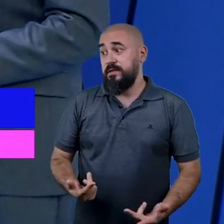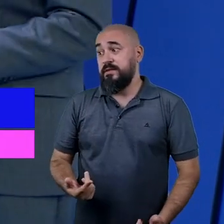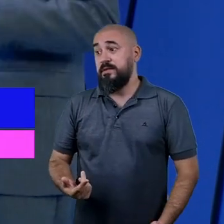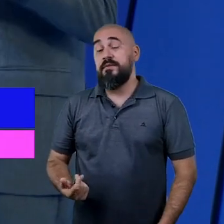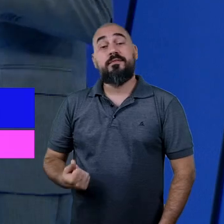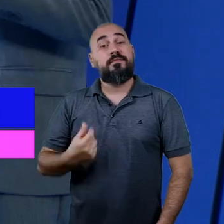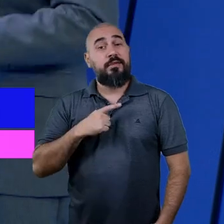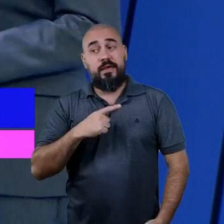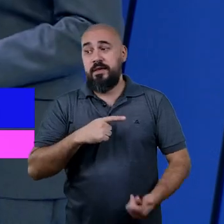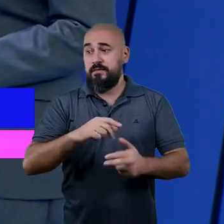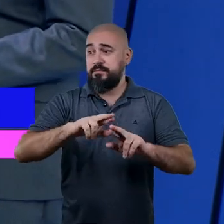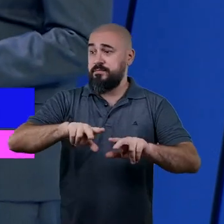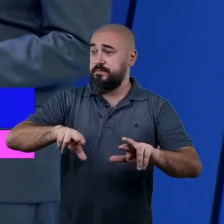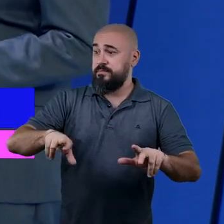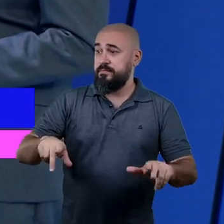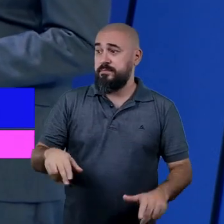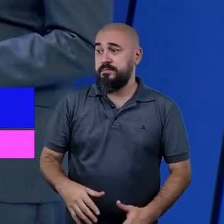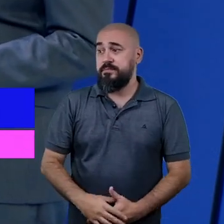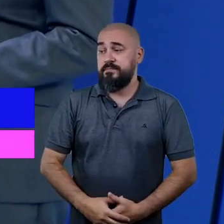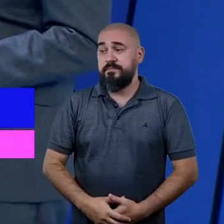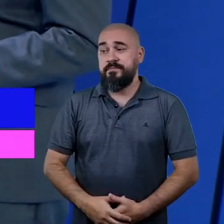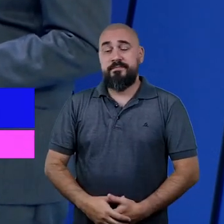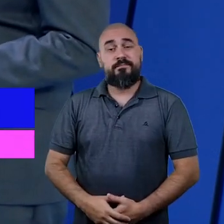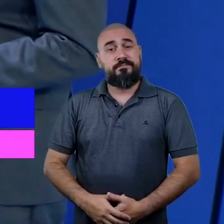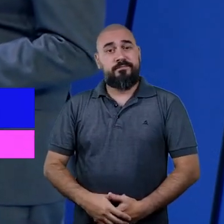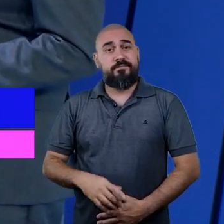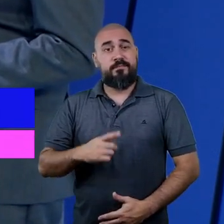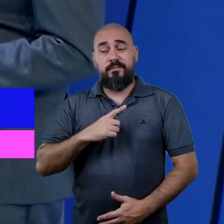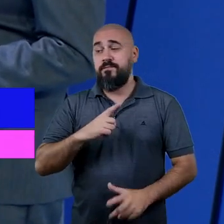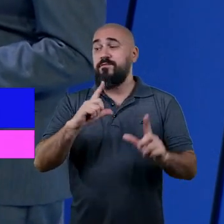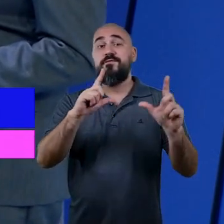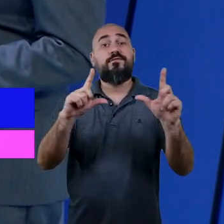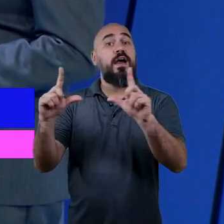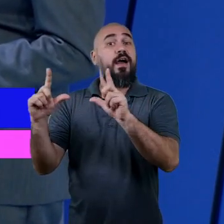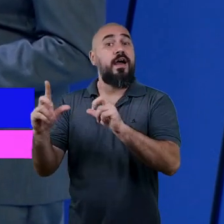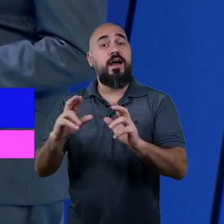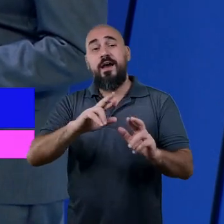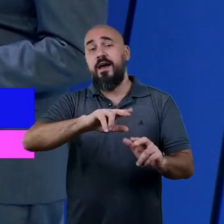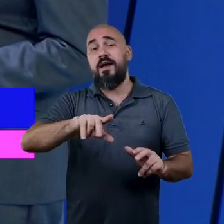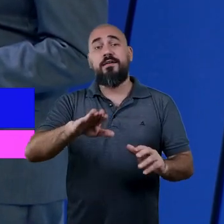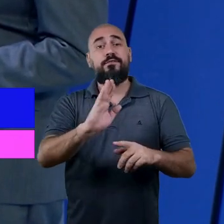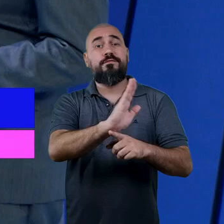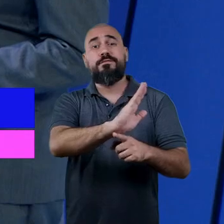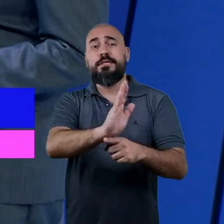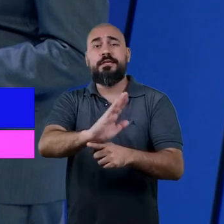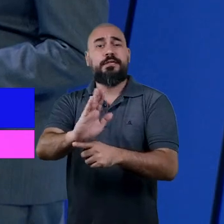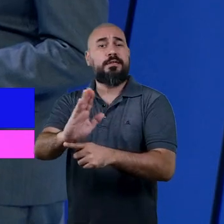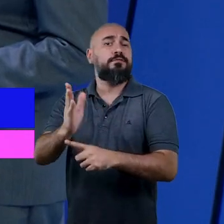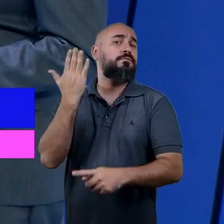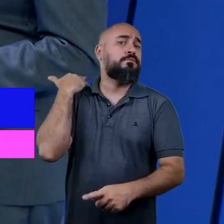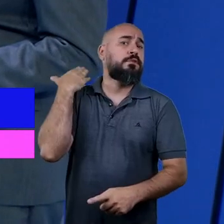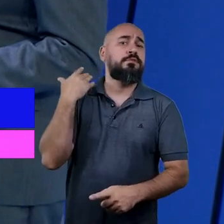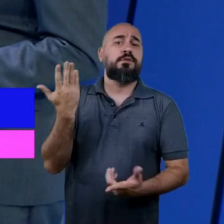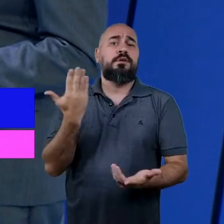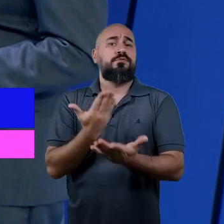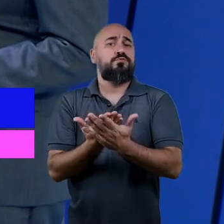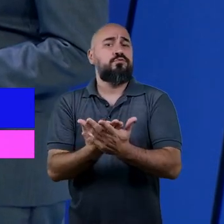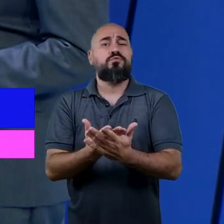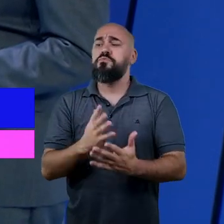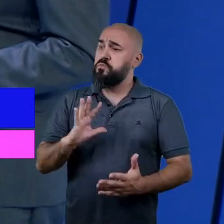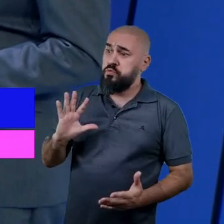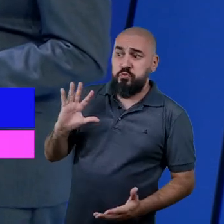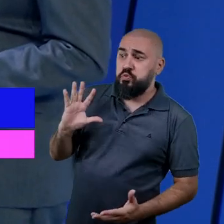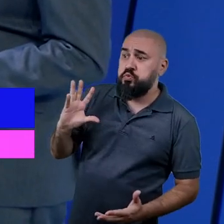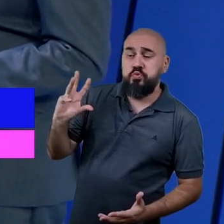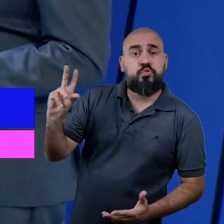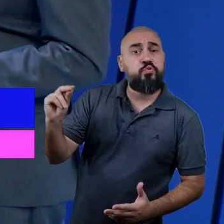um dos que estão inscritos em nosso canal, acompanhando o programa Arena do Futuro, e você então terá aqui os programas Arena do Futuro para você assistir